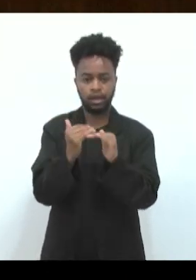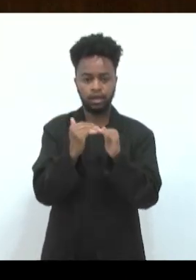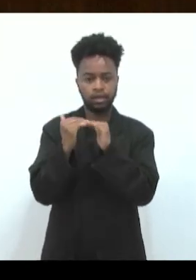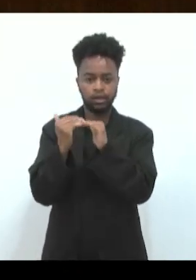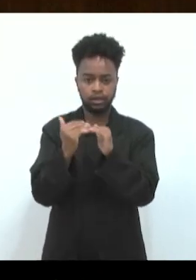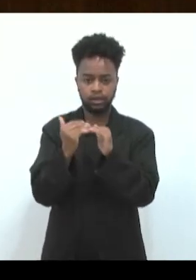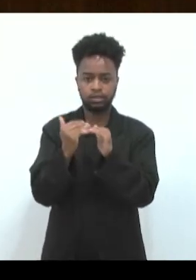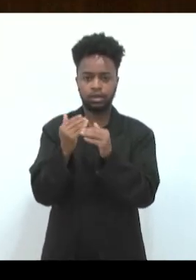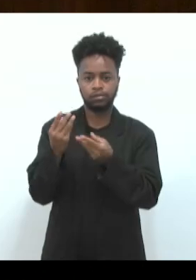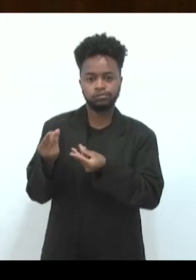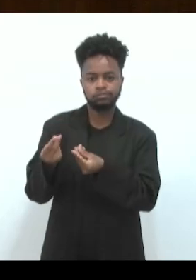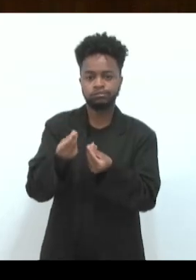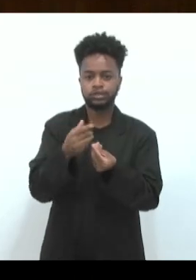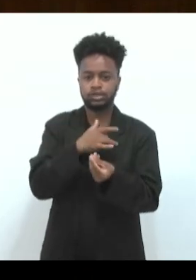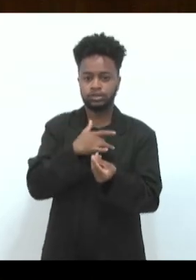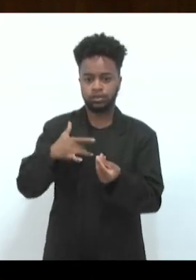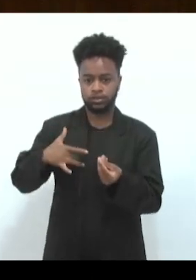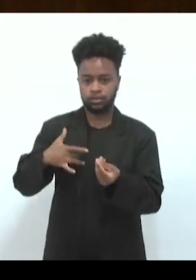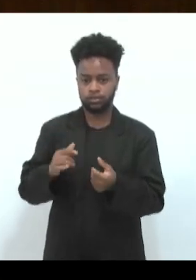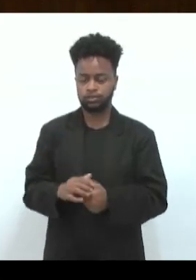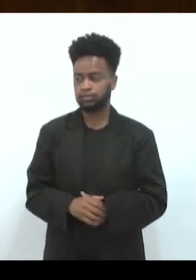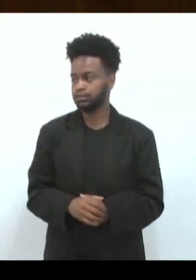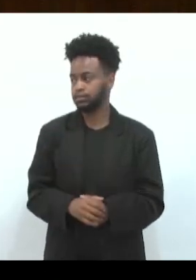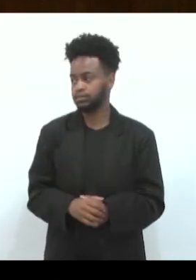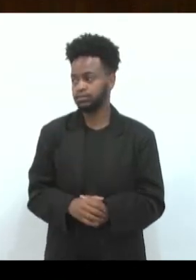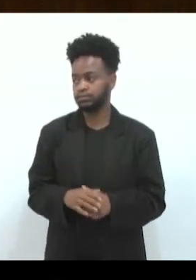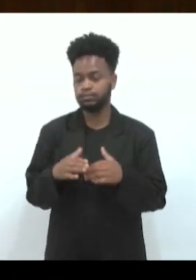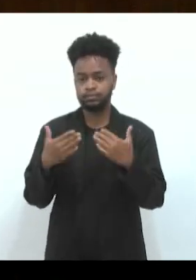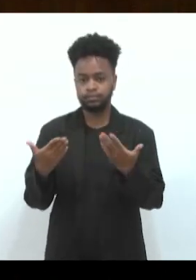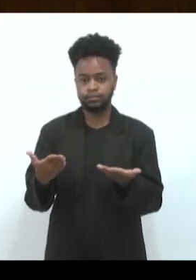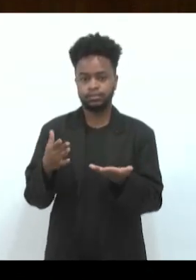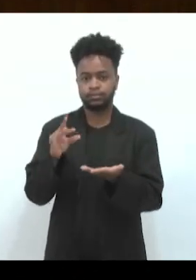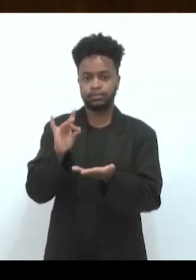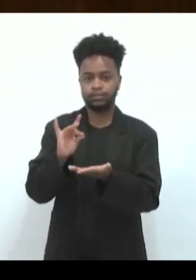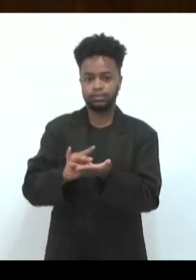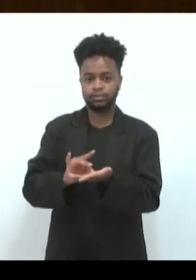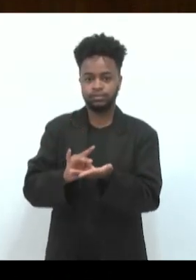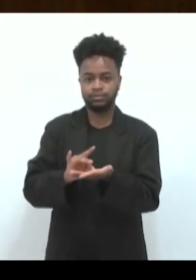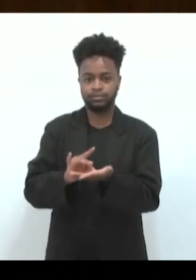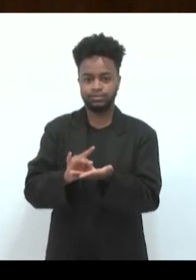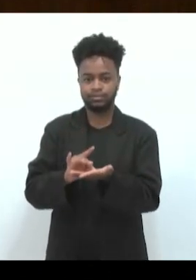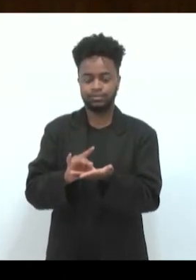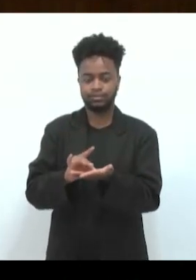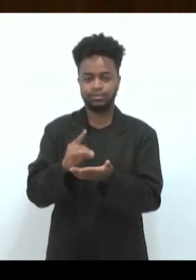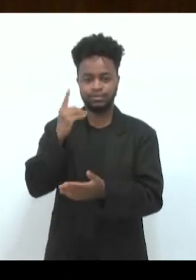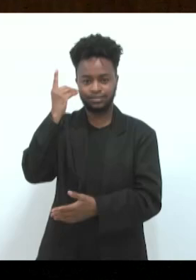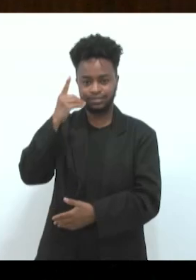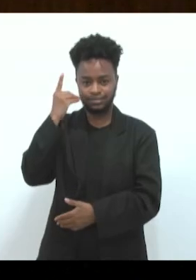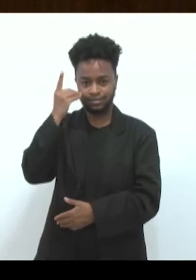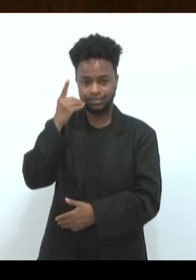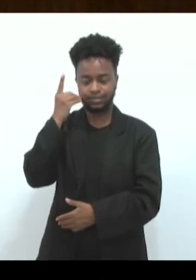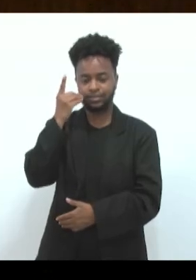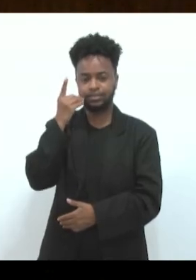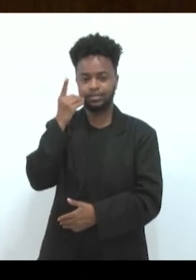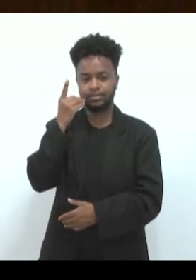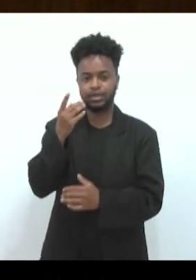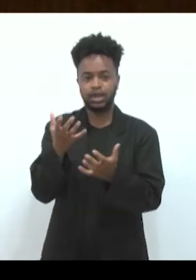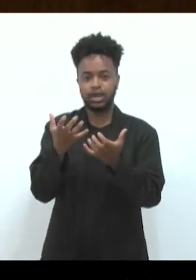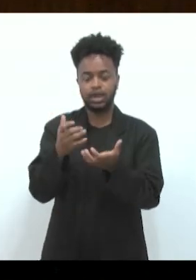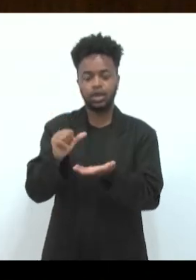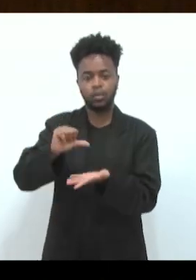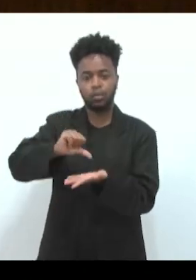equilibrada, harmônica, saudável. Então, na verdade, a deputada ela quer um